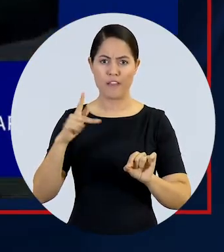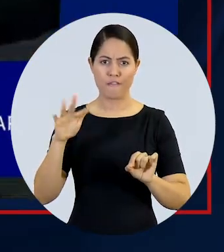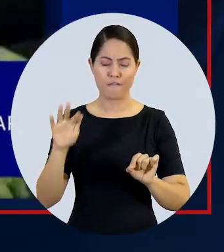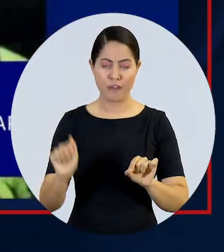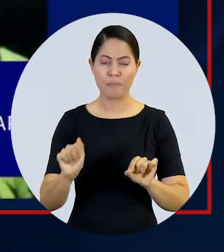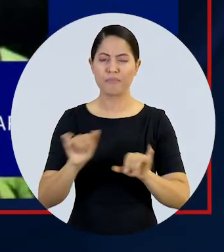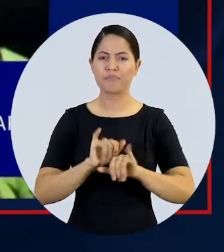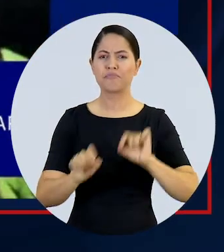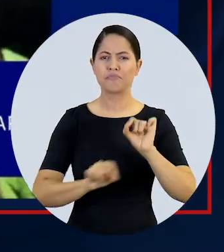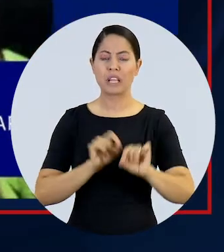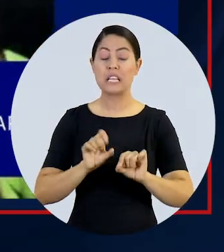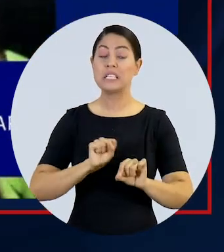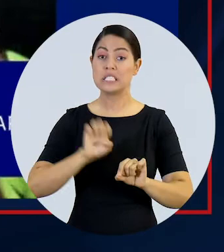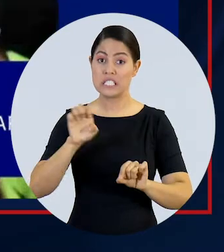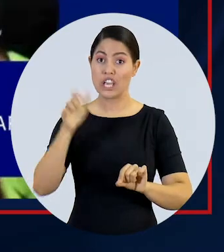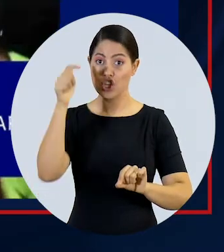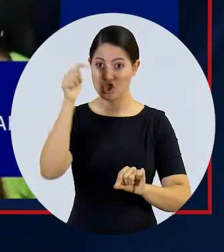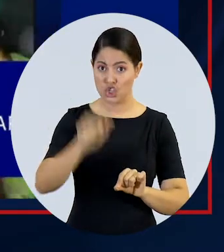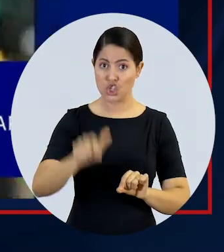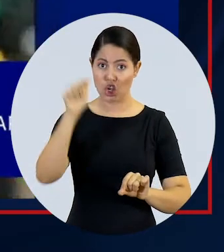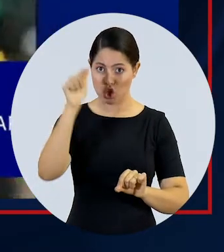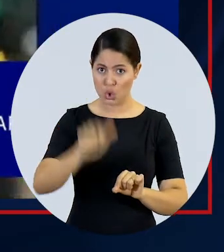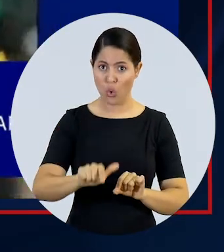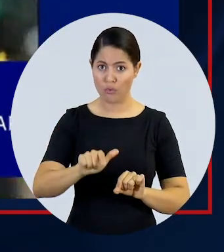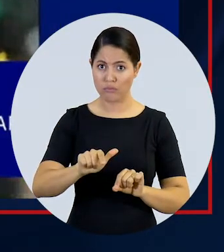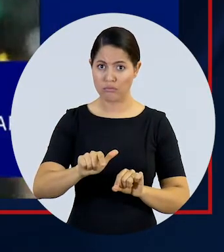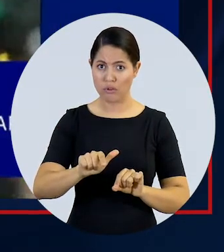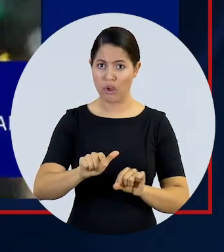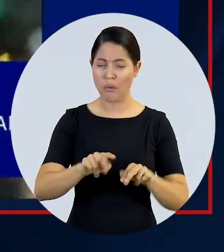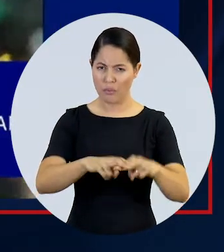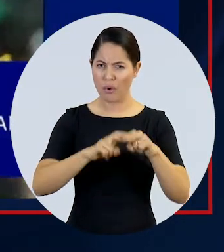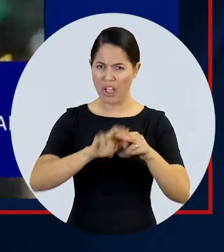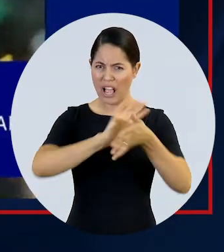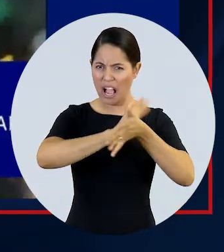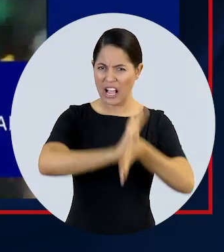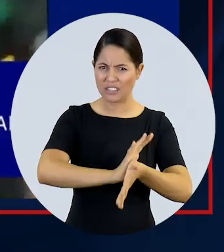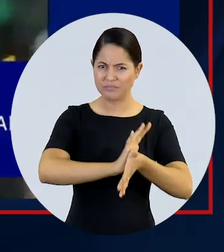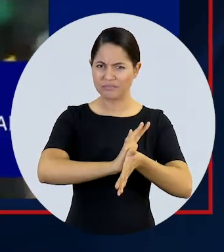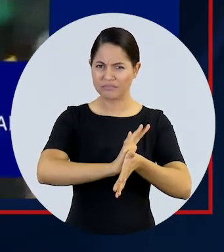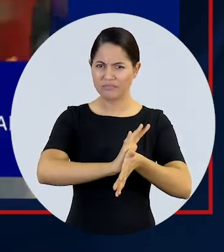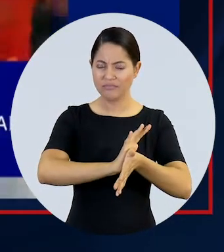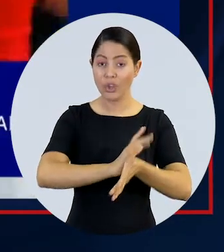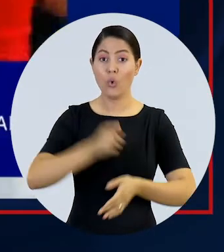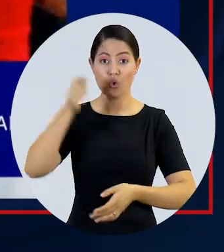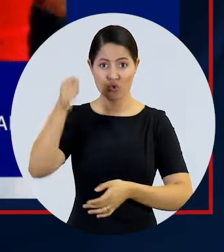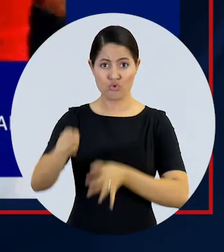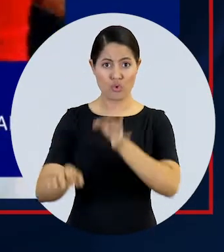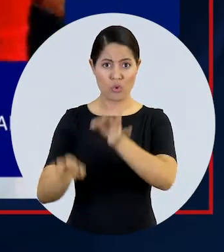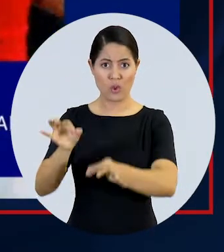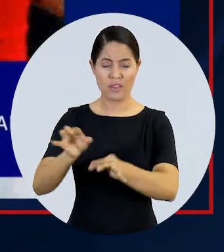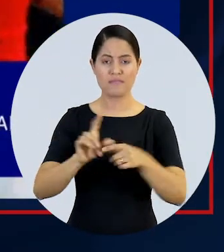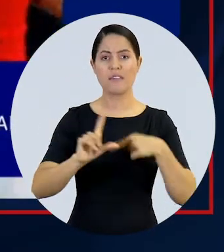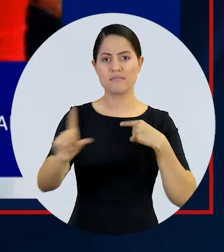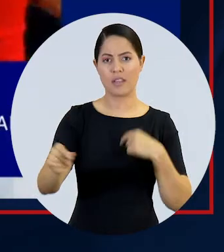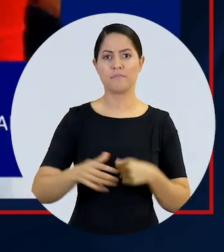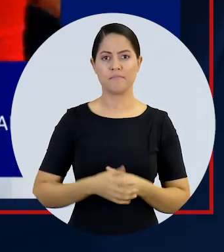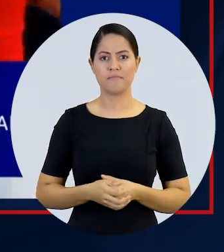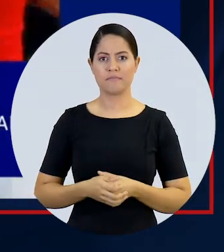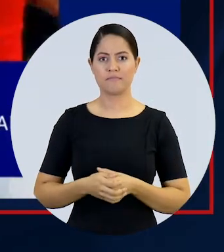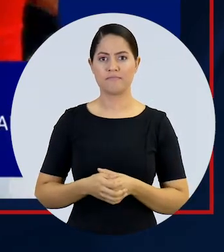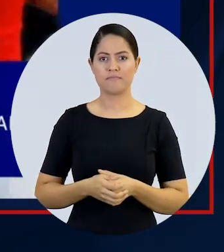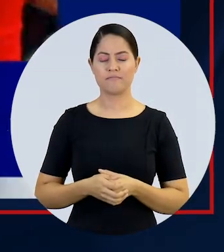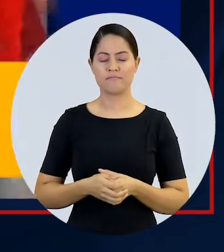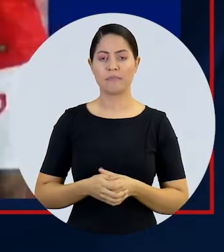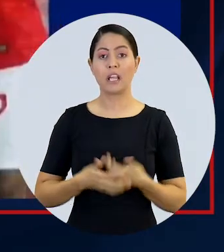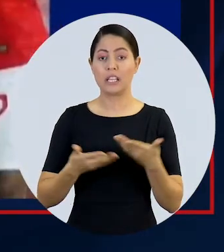se tivesse uma terceira interrupção por causa de racismo, o juiz abandonaria o jogo. O capitão da Inglaterra, Harry